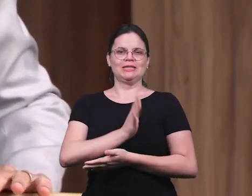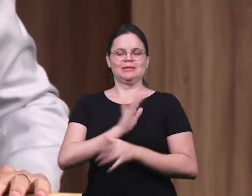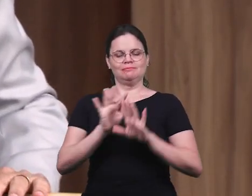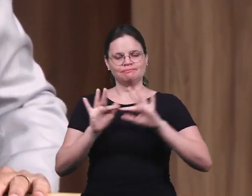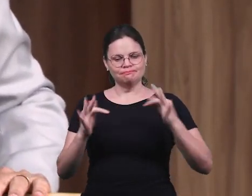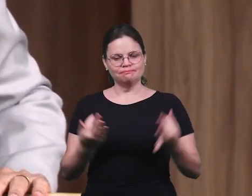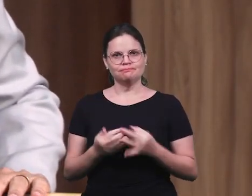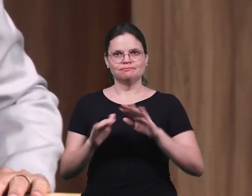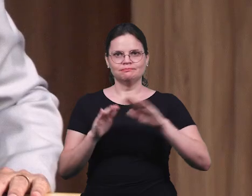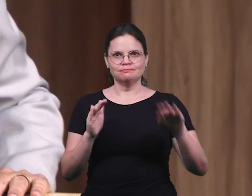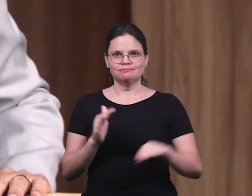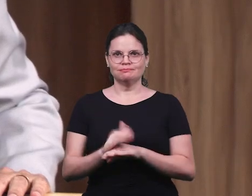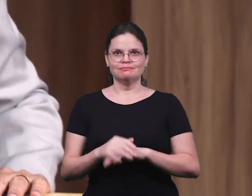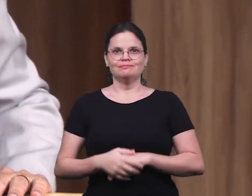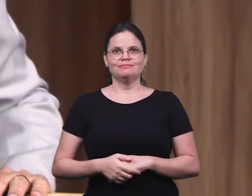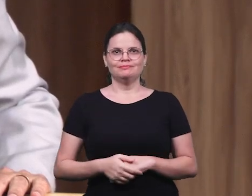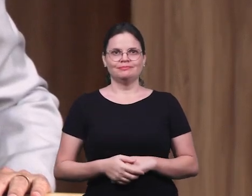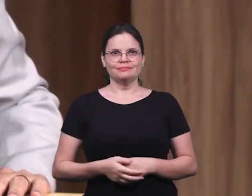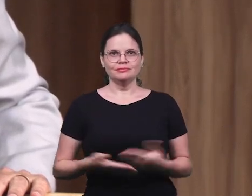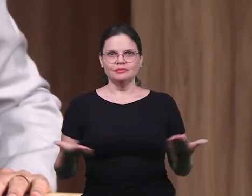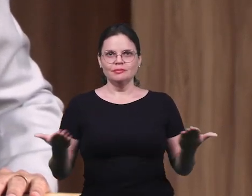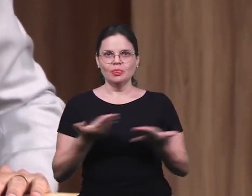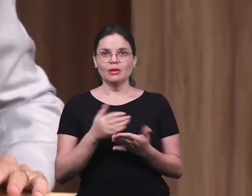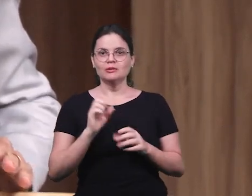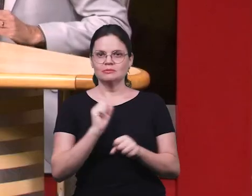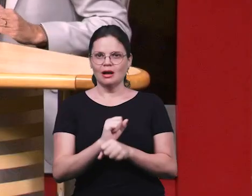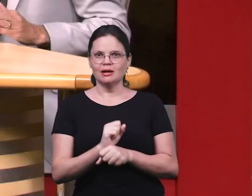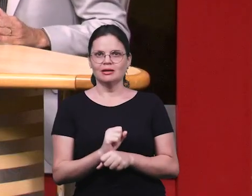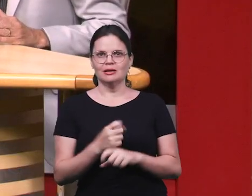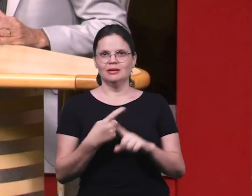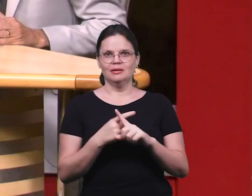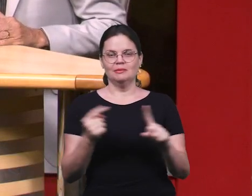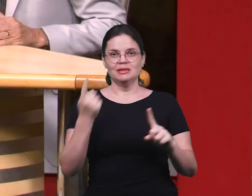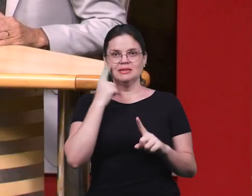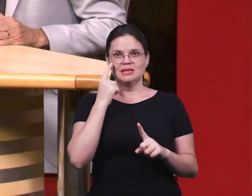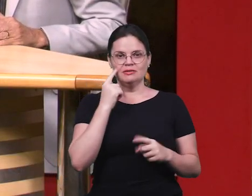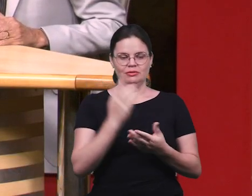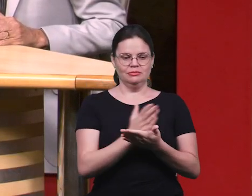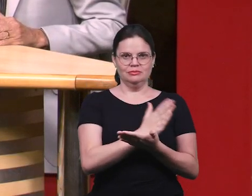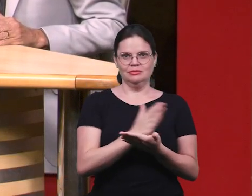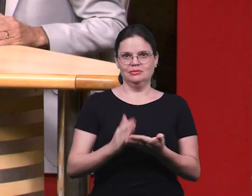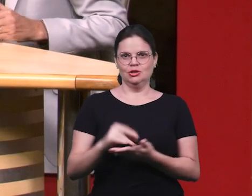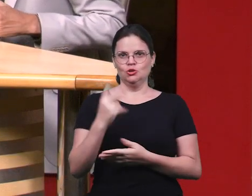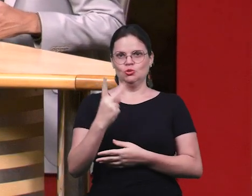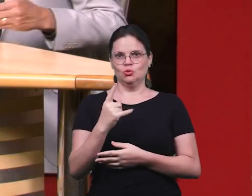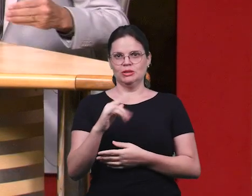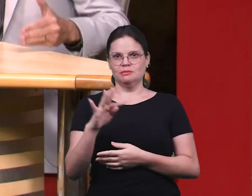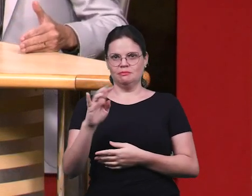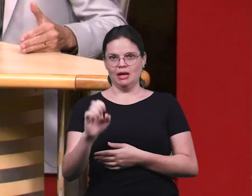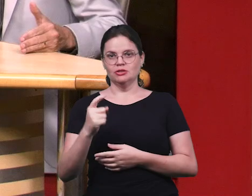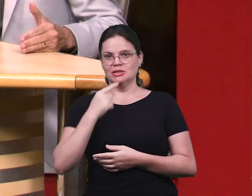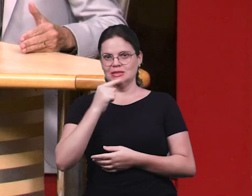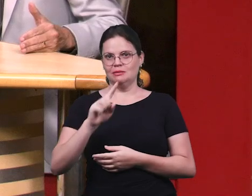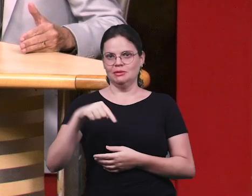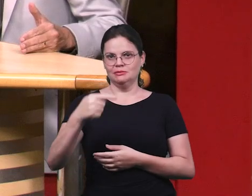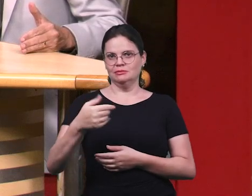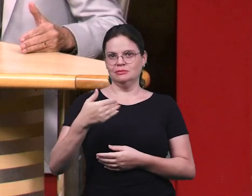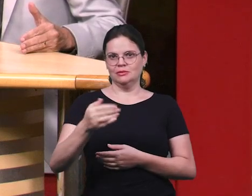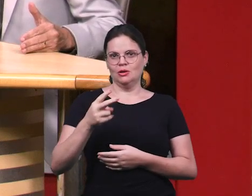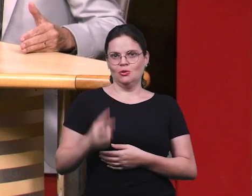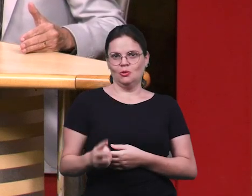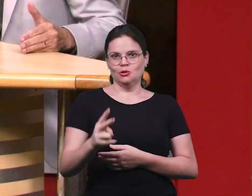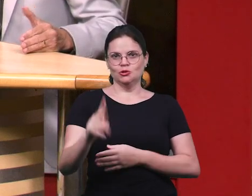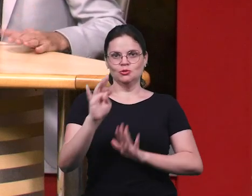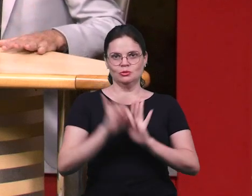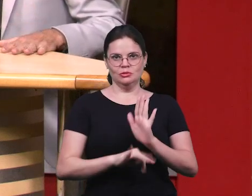a gente podia parar aqui, a não ser se tem alguma observação a mais, Muito bom. e dividir em duas partes. Exato. Pode ser? Isso mesmo. E aí, semana que vem, a gente continua